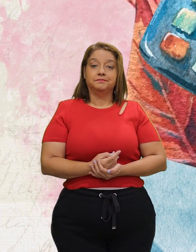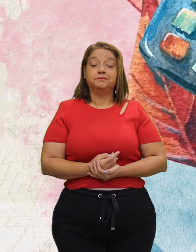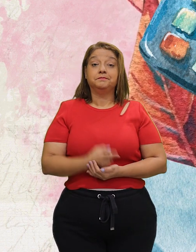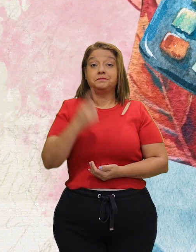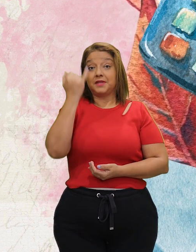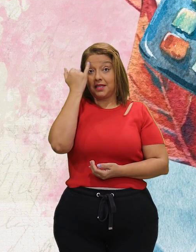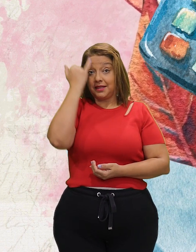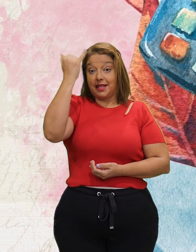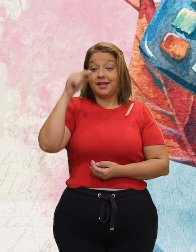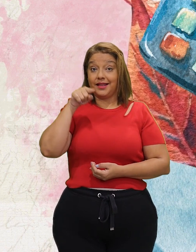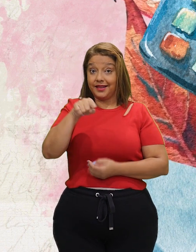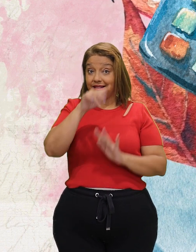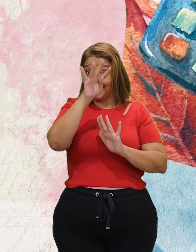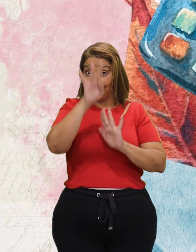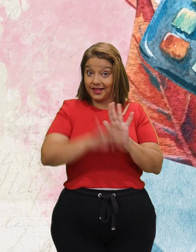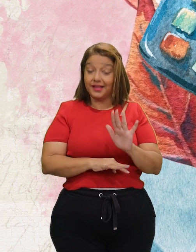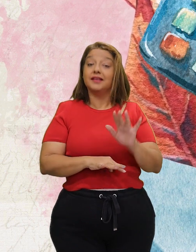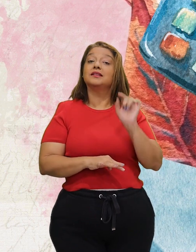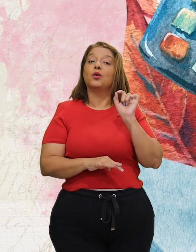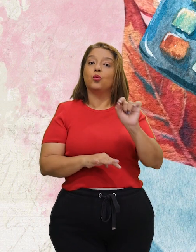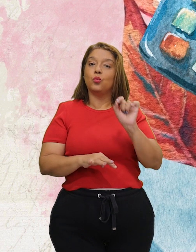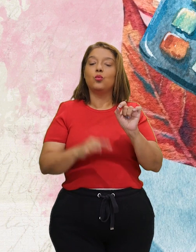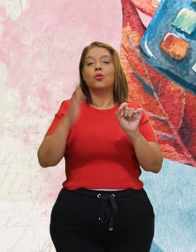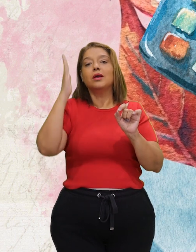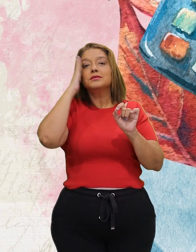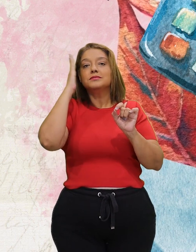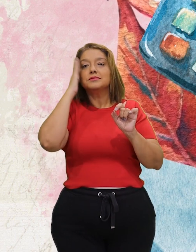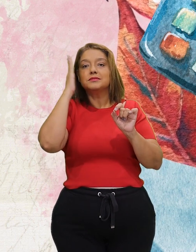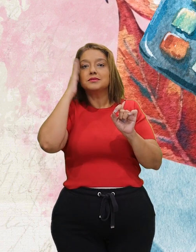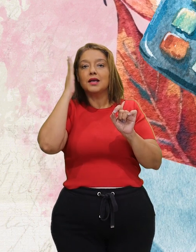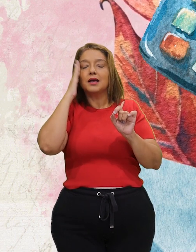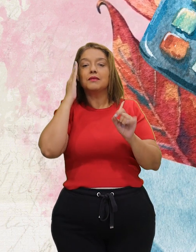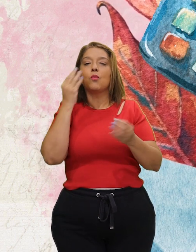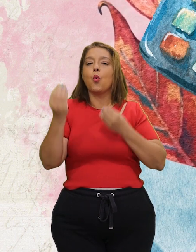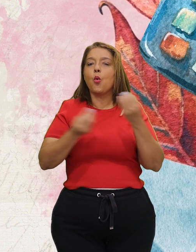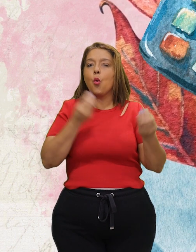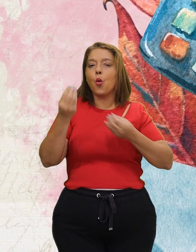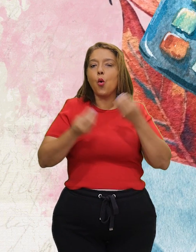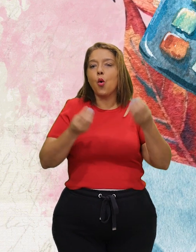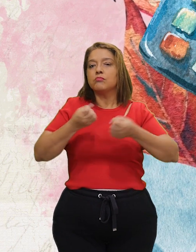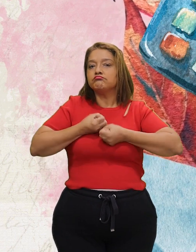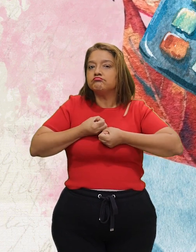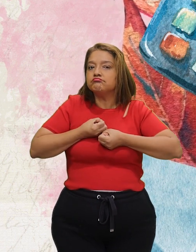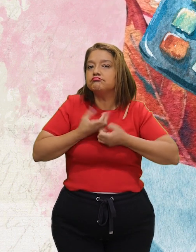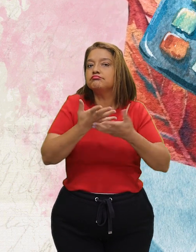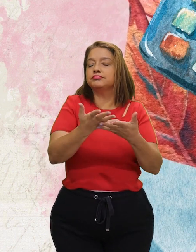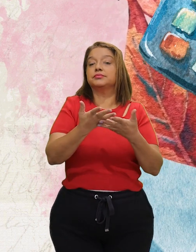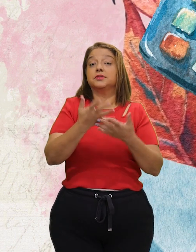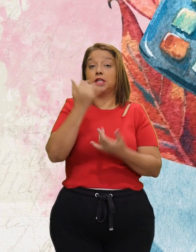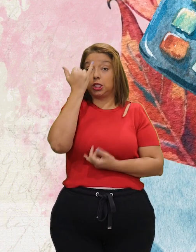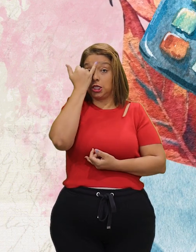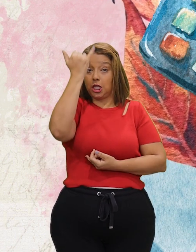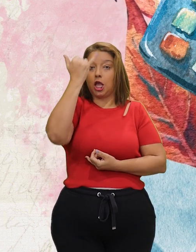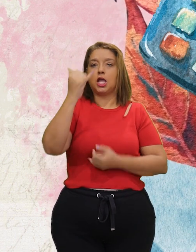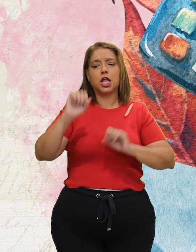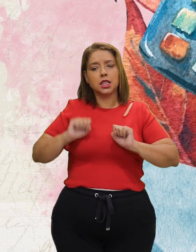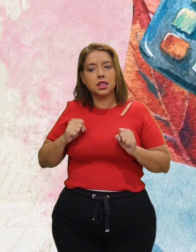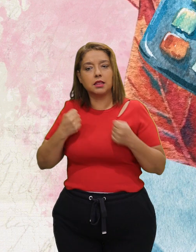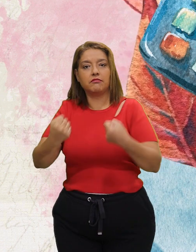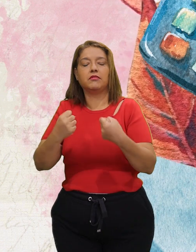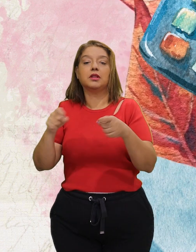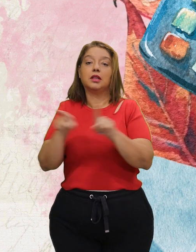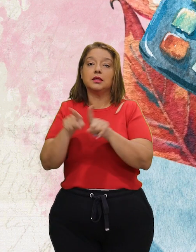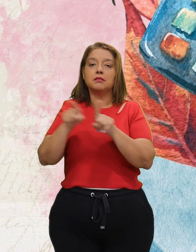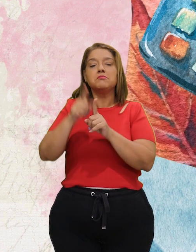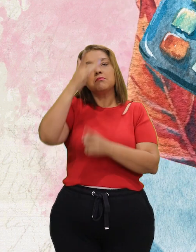ideia deste texto é exprimir uma ideia, defendê-la e fazer com que o